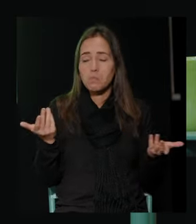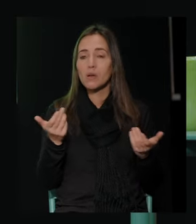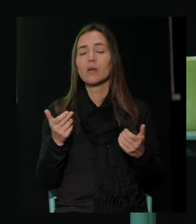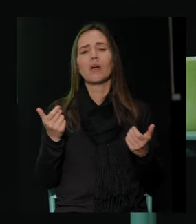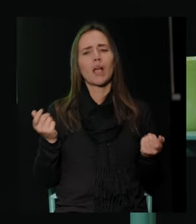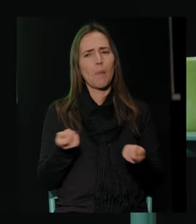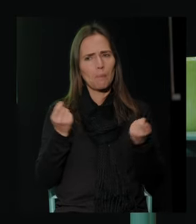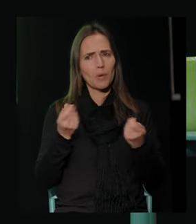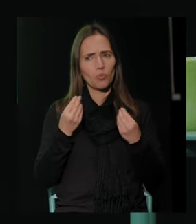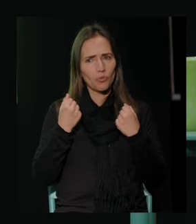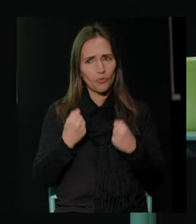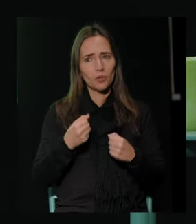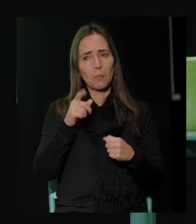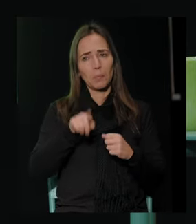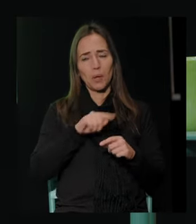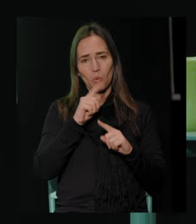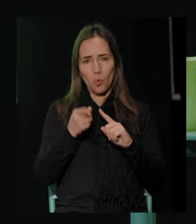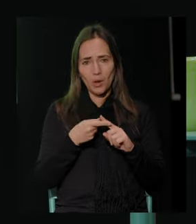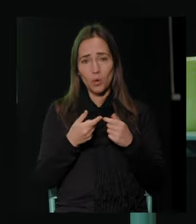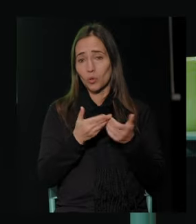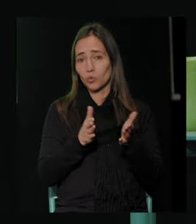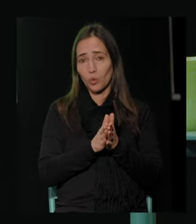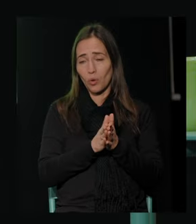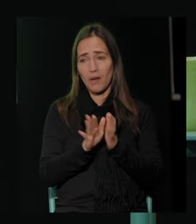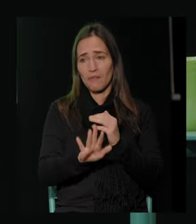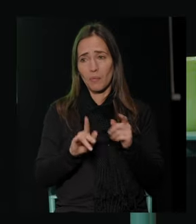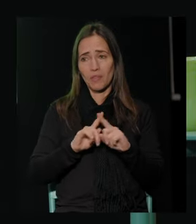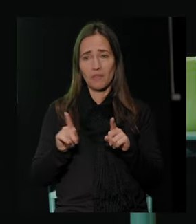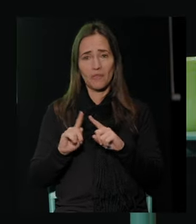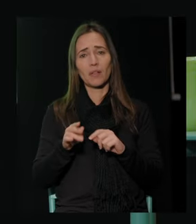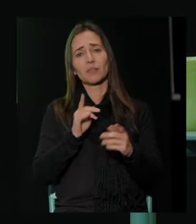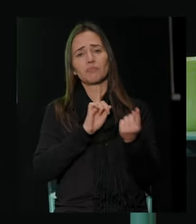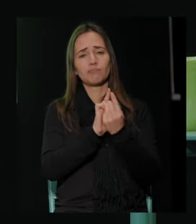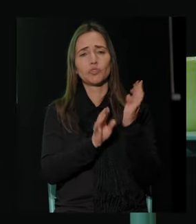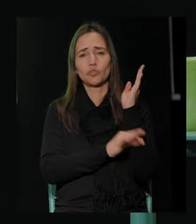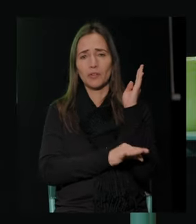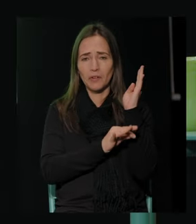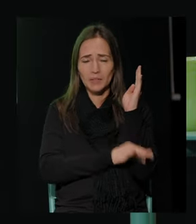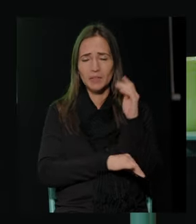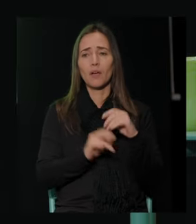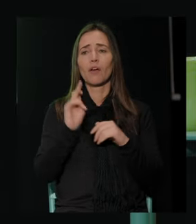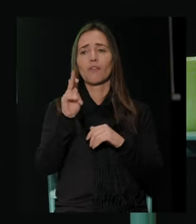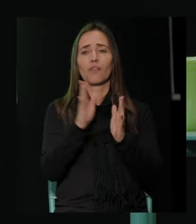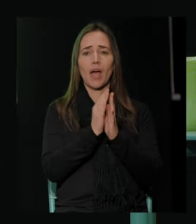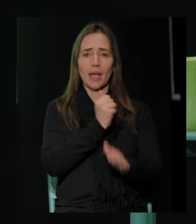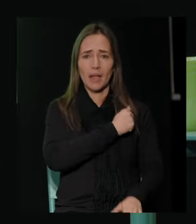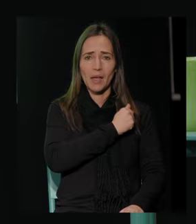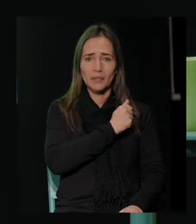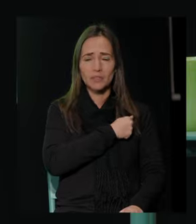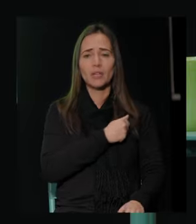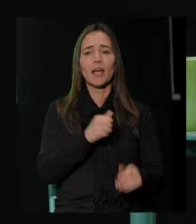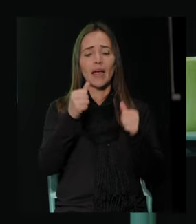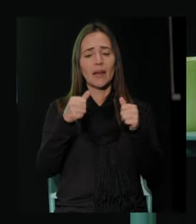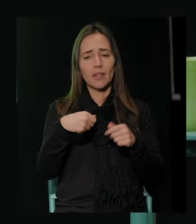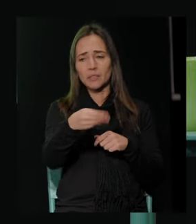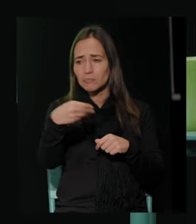bastante intensa no primeiro ano, através de todo o tipo de formatos. Eu falei com as juntas de freguesia, inclusive fui às paróquias, distribuí cartazes,